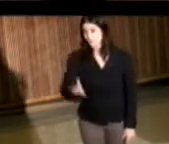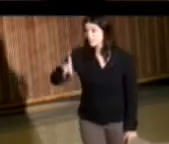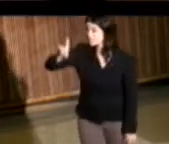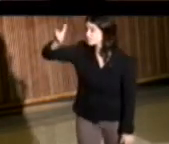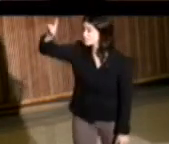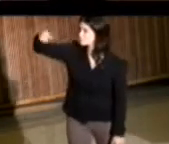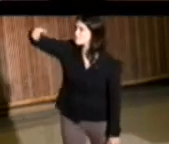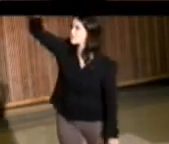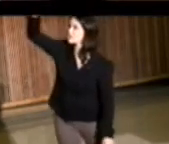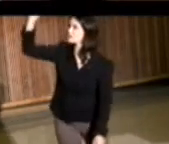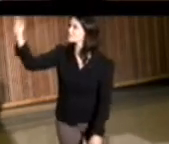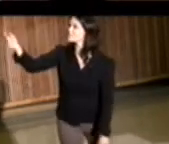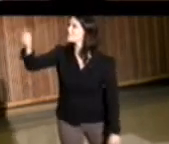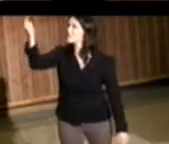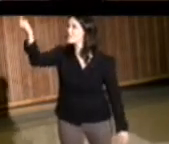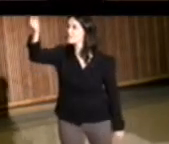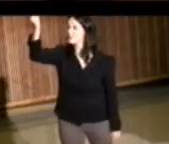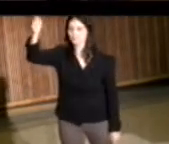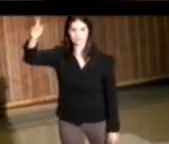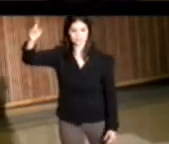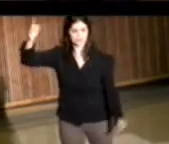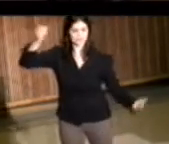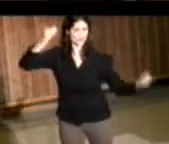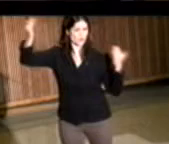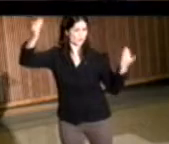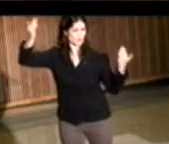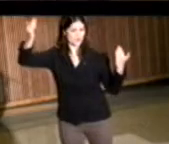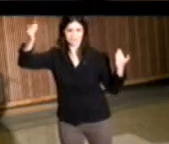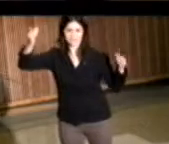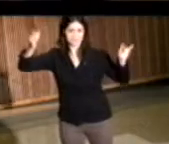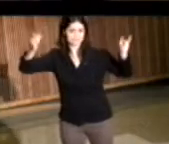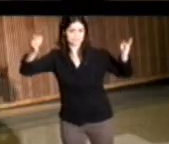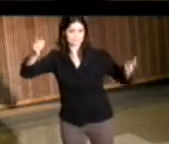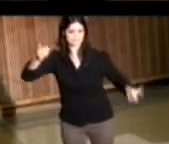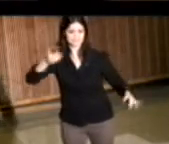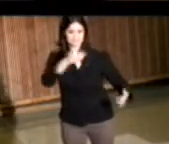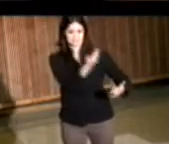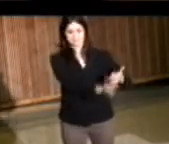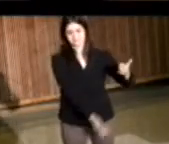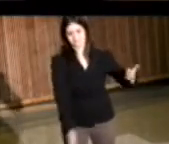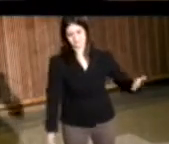da eternidade. Tudo isso vai passar.